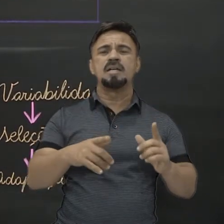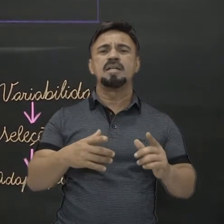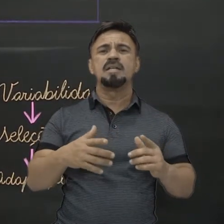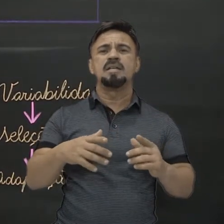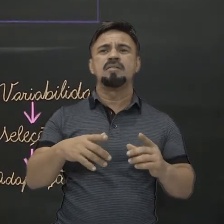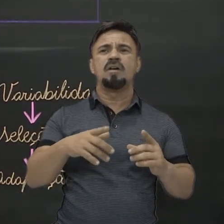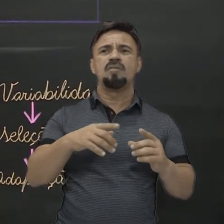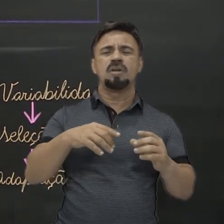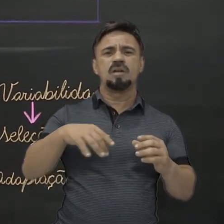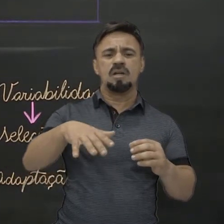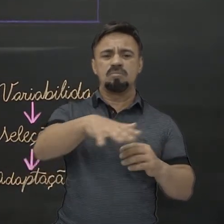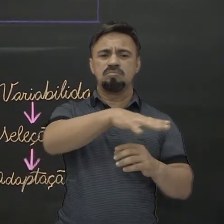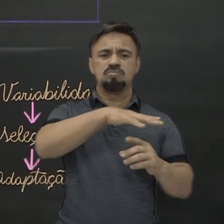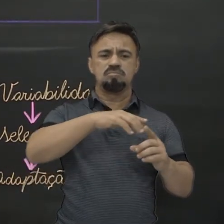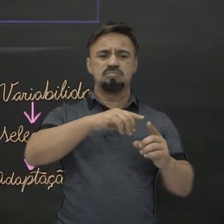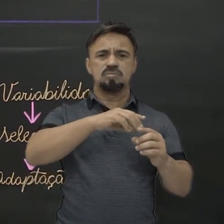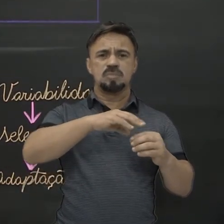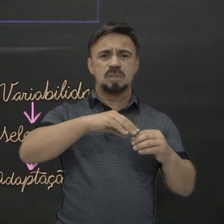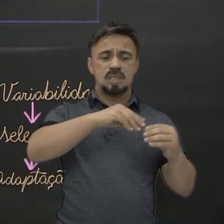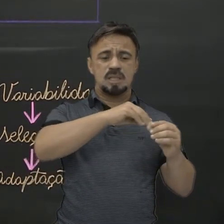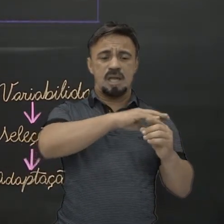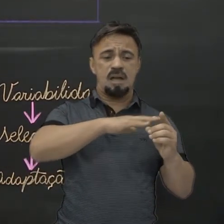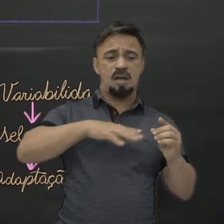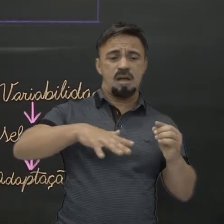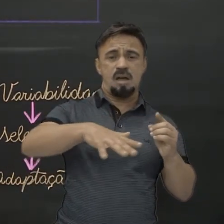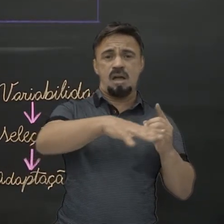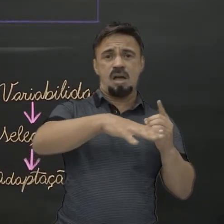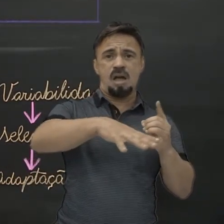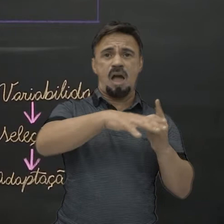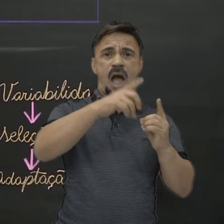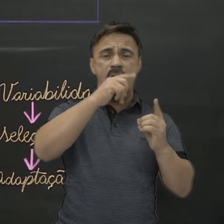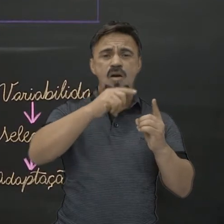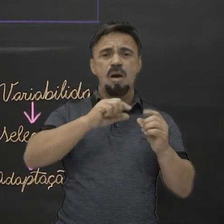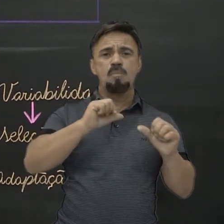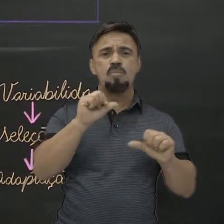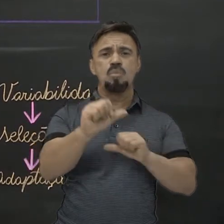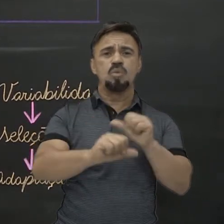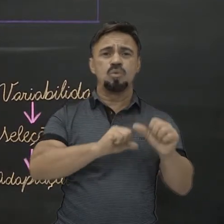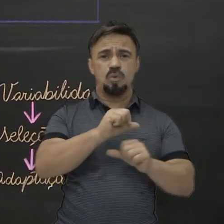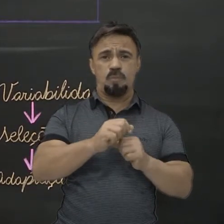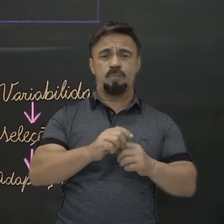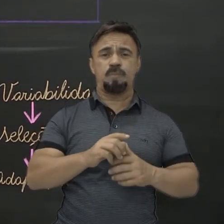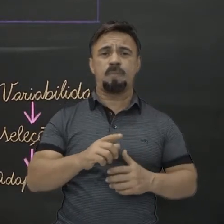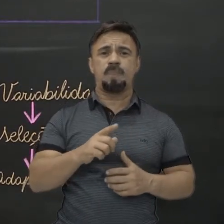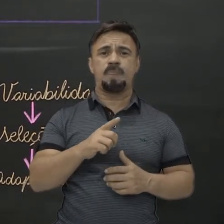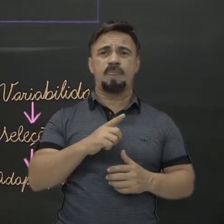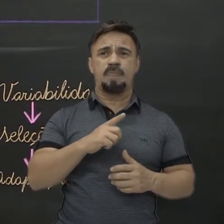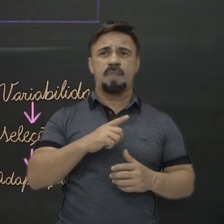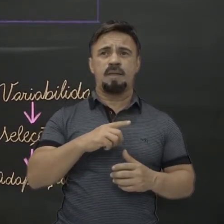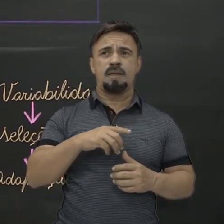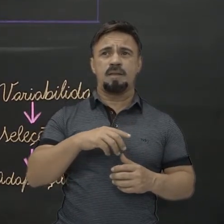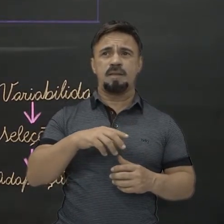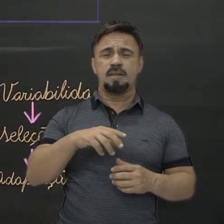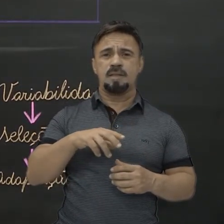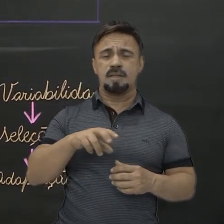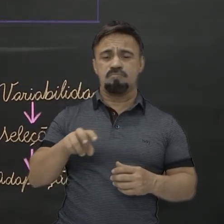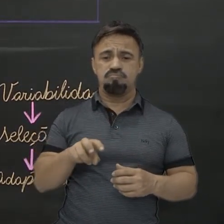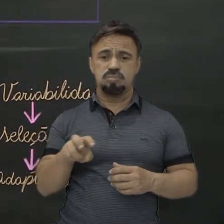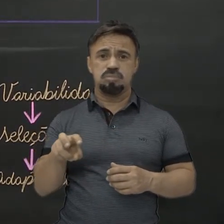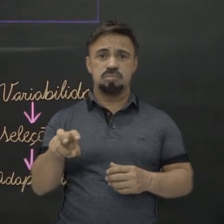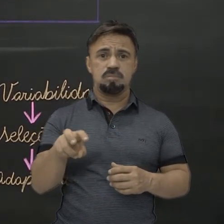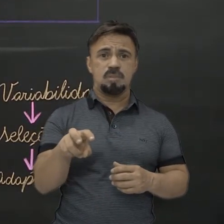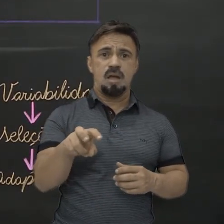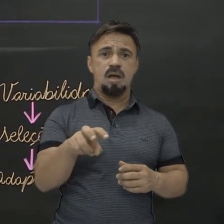isolada. Virou uma ilha. O ambiente mudou. Agora eu tenho uma galerinha, eu tenho algumas jararacas que ficaram ilhadas